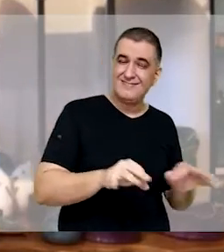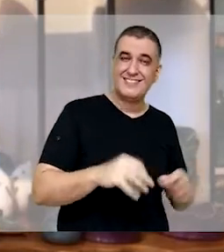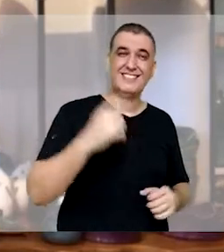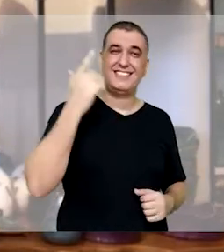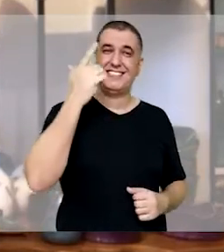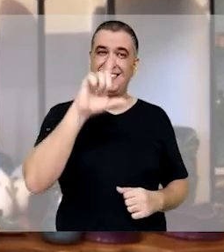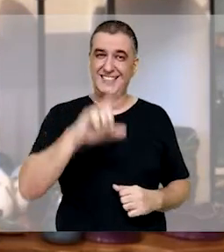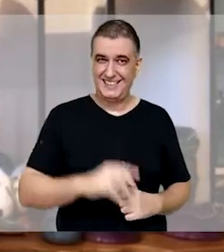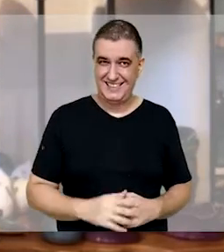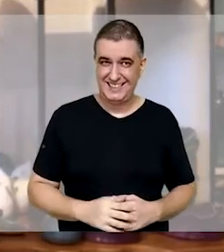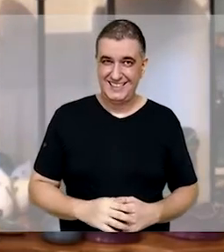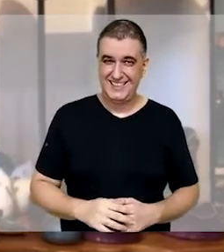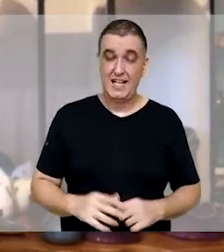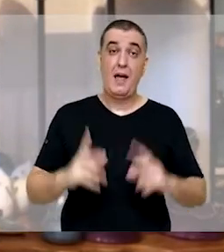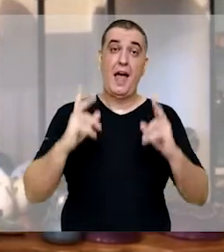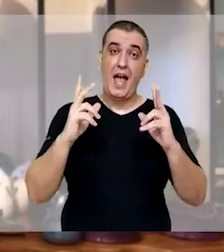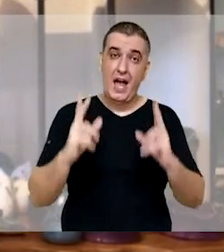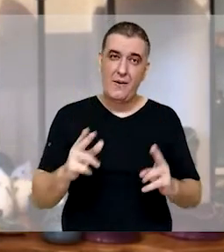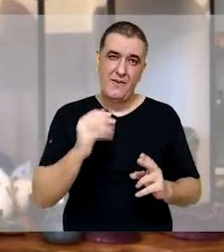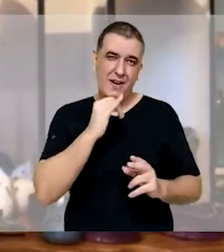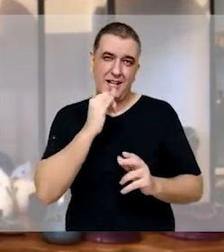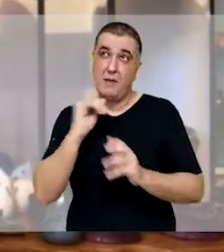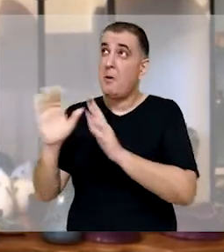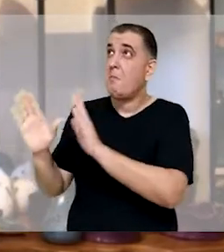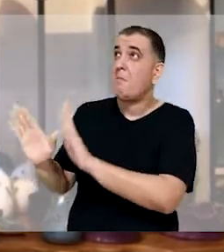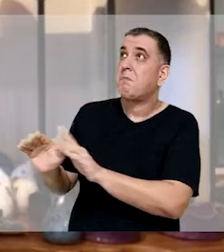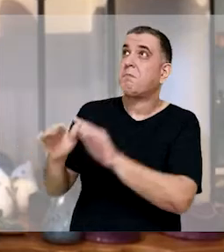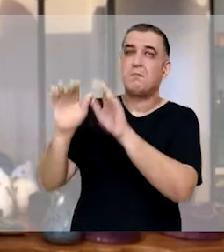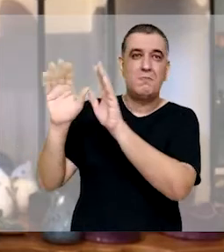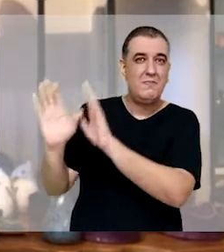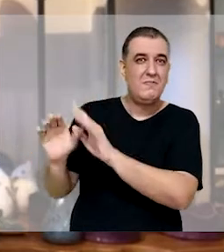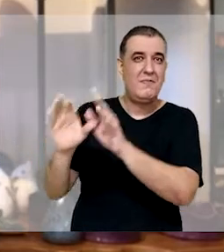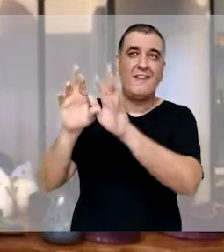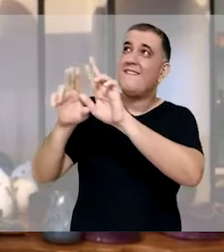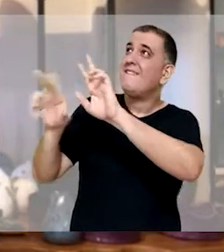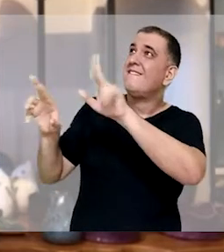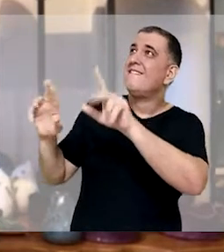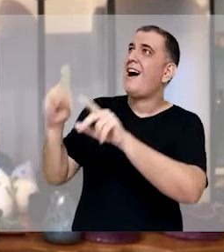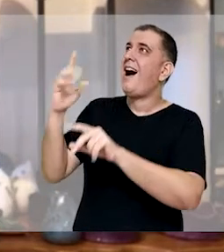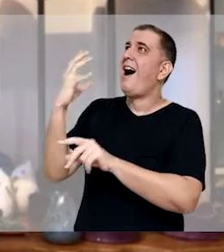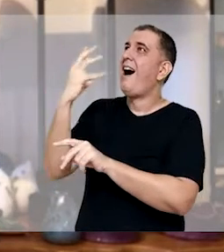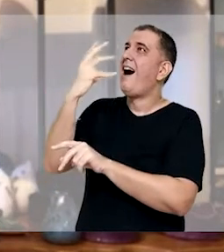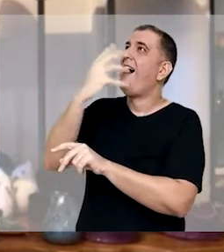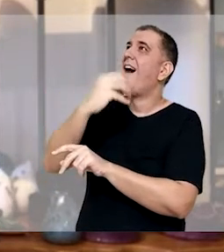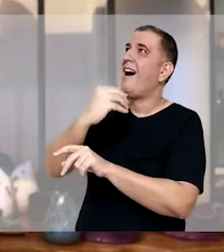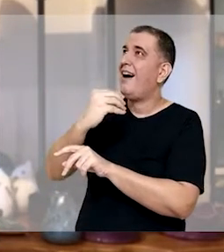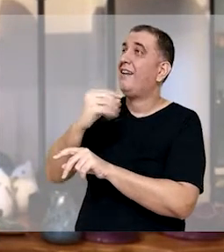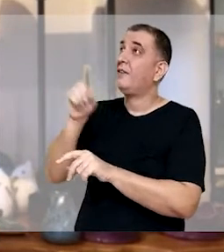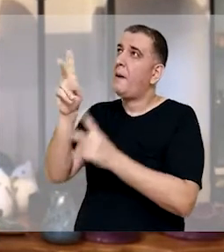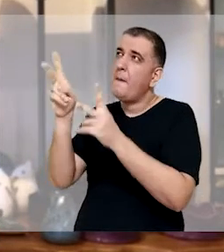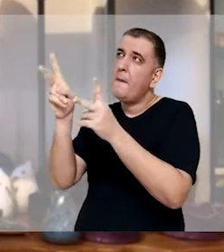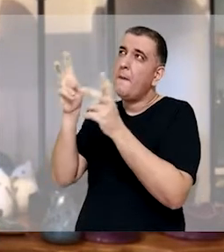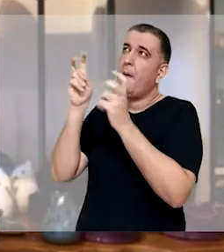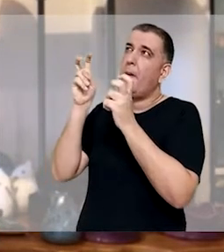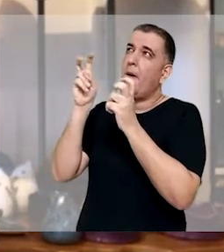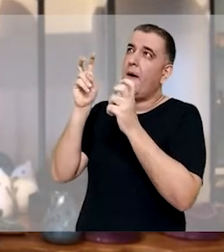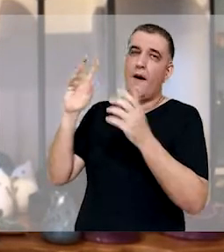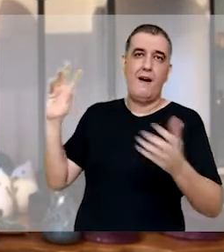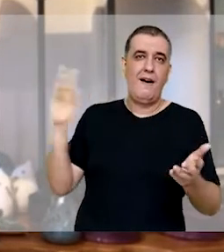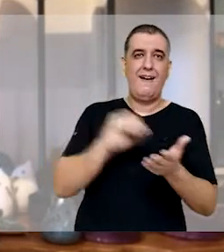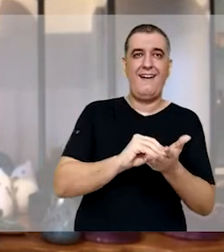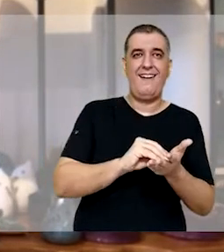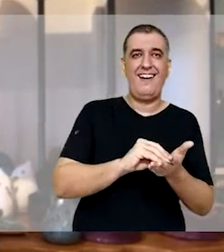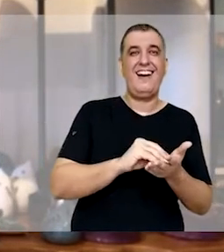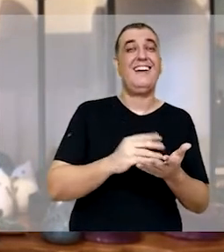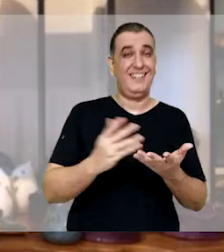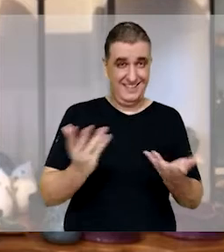pássaros ao nosso redor. E o que a gente tem que escolher é o que a gente vai deixar pousar e nos fazer de ninho. Eu acho que essa